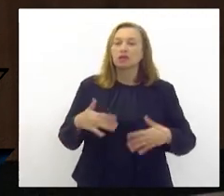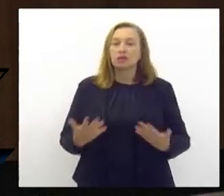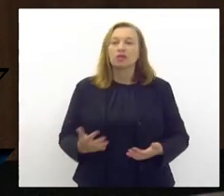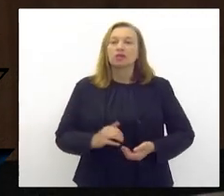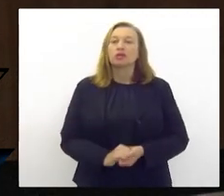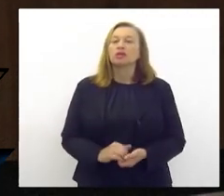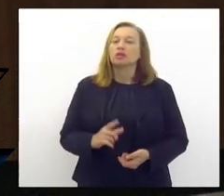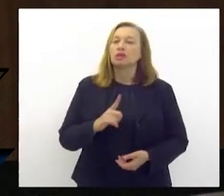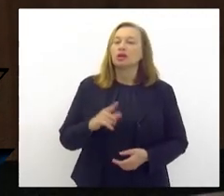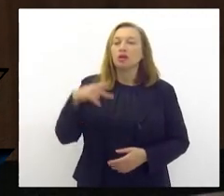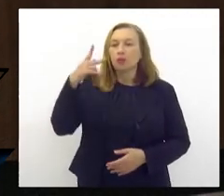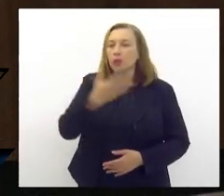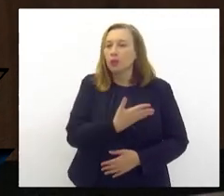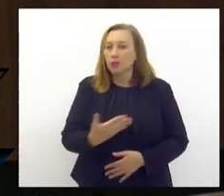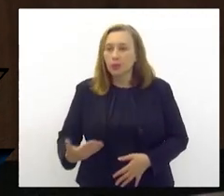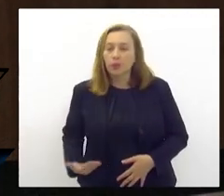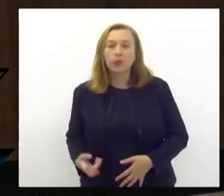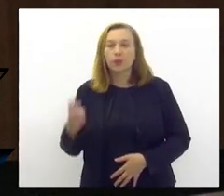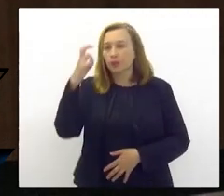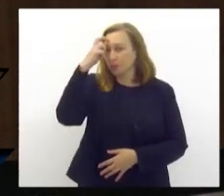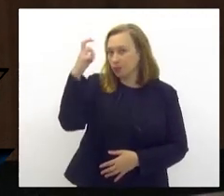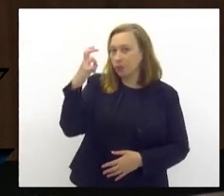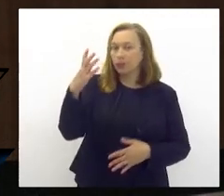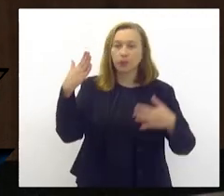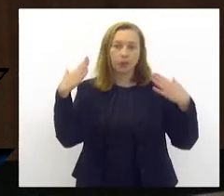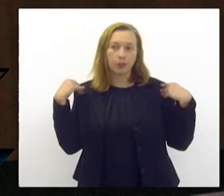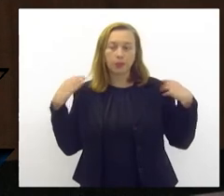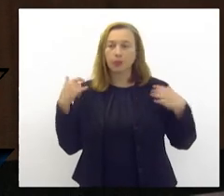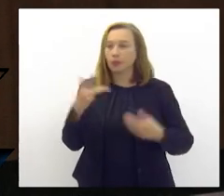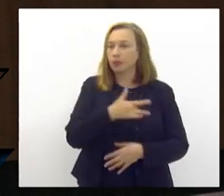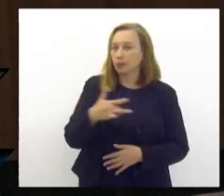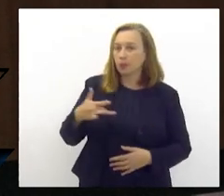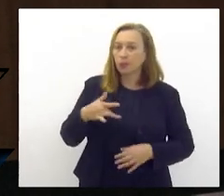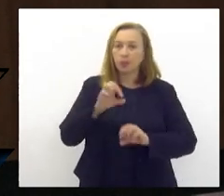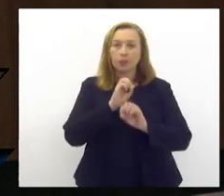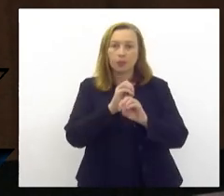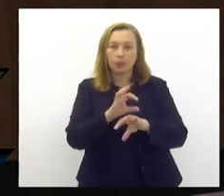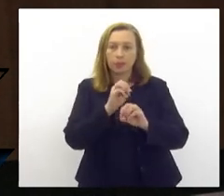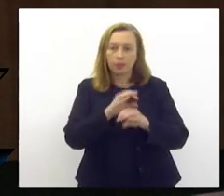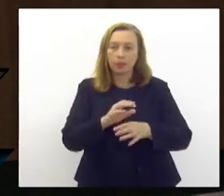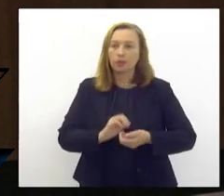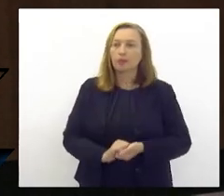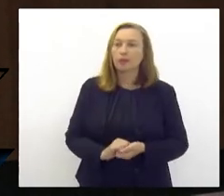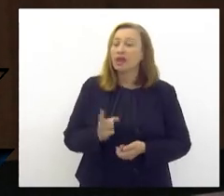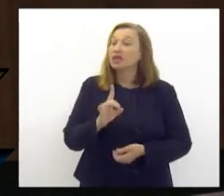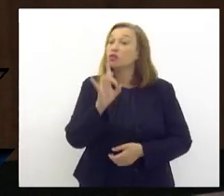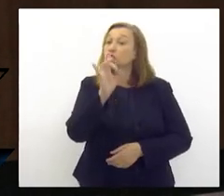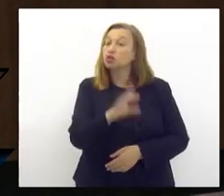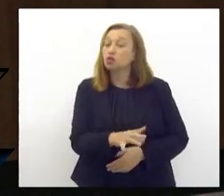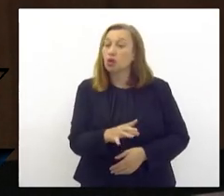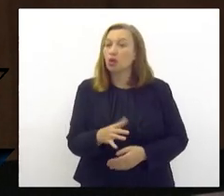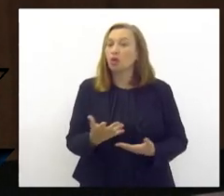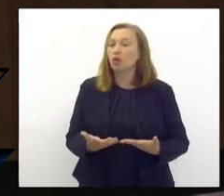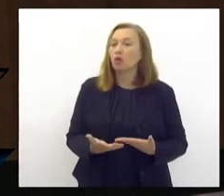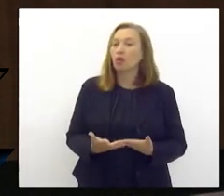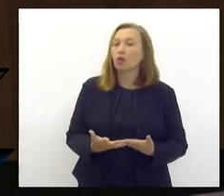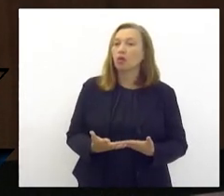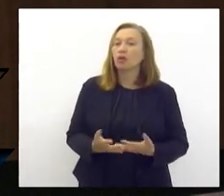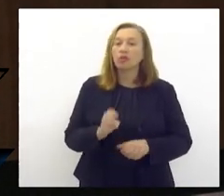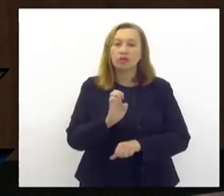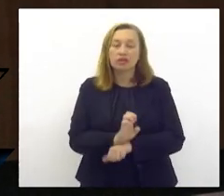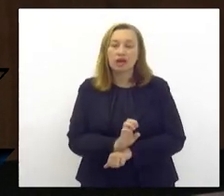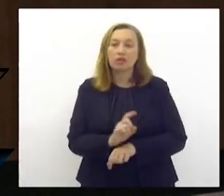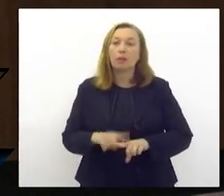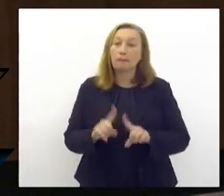levem políticas públicas que levem cultura, lazer, saúde, educação, não somente no aspecto do Estado,